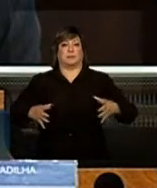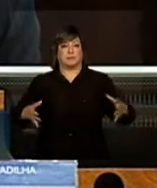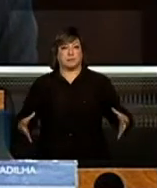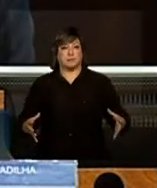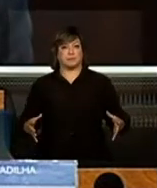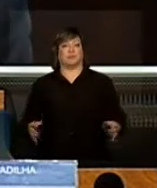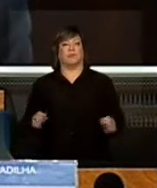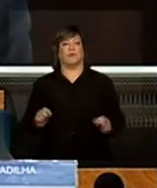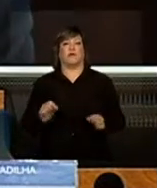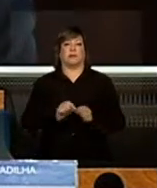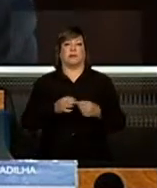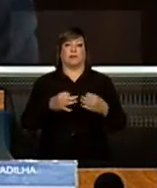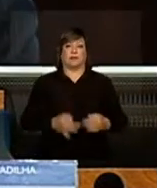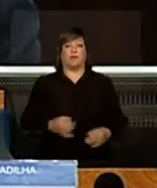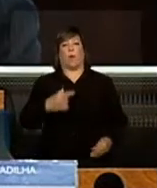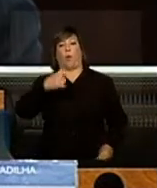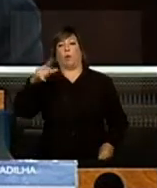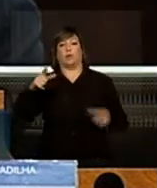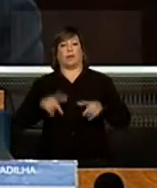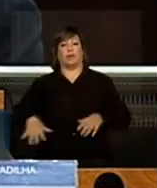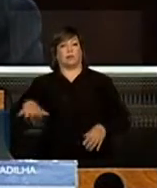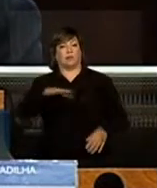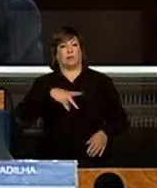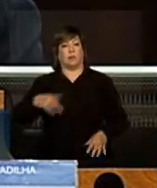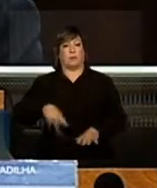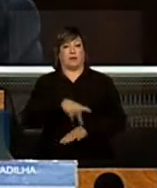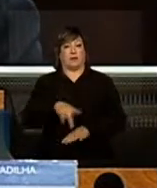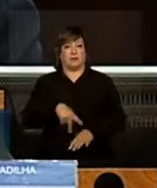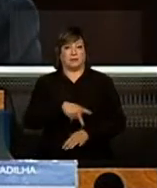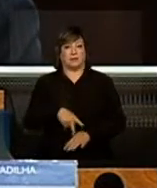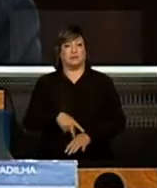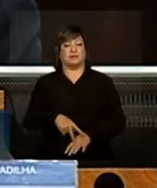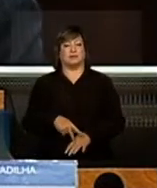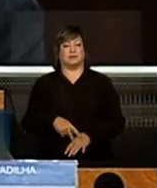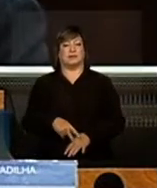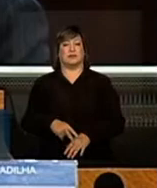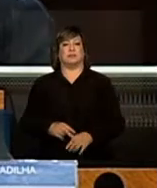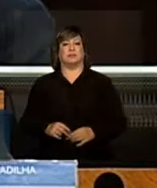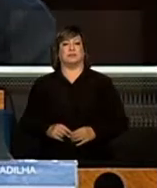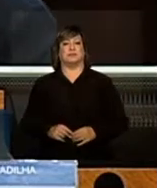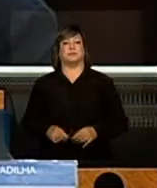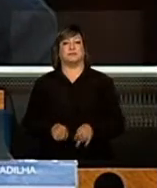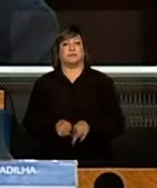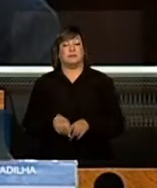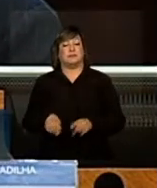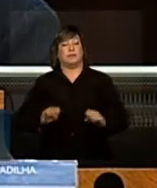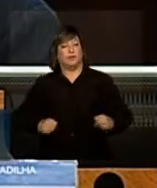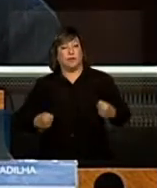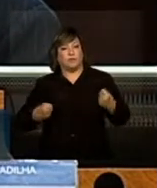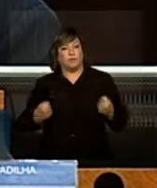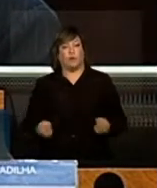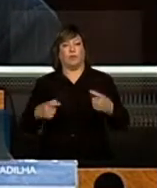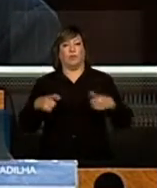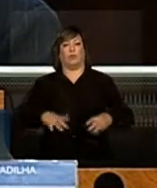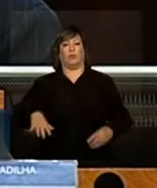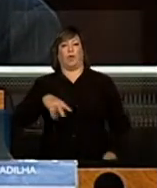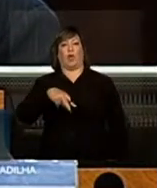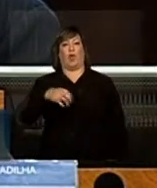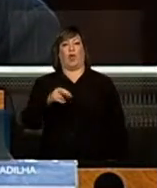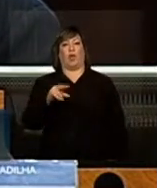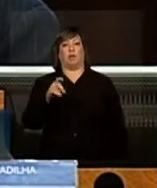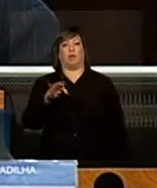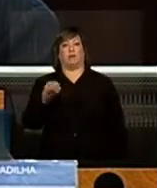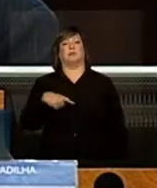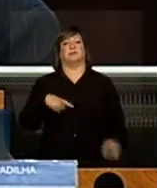de correto para outras regiões do país onde não foram atingidas. E daí o esforço na região Nordeste e na região